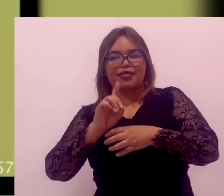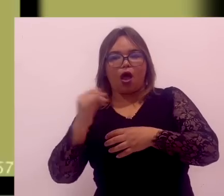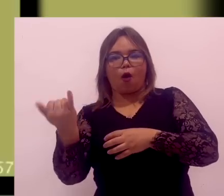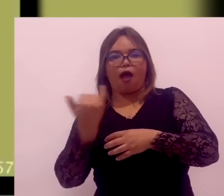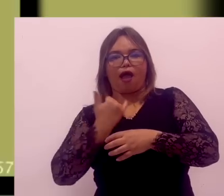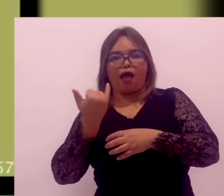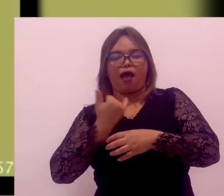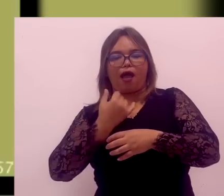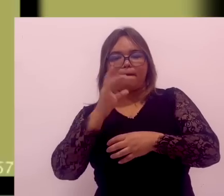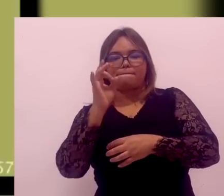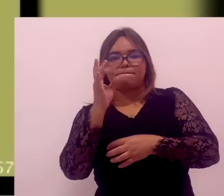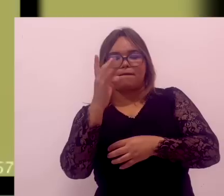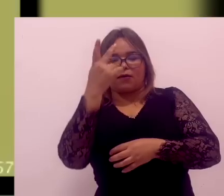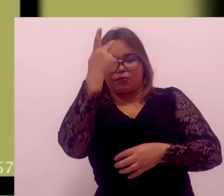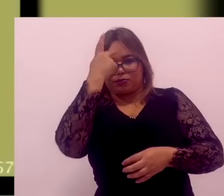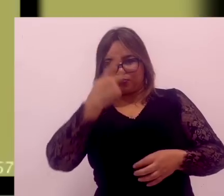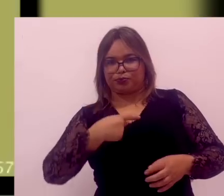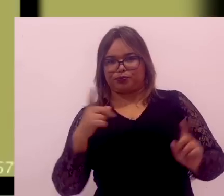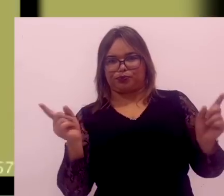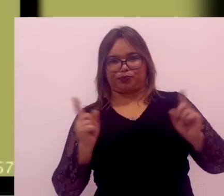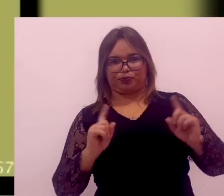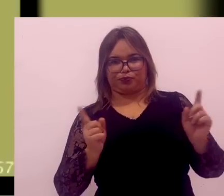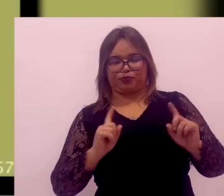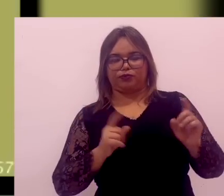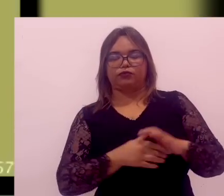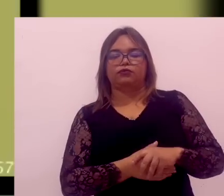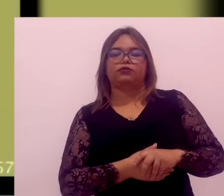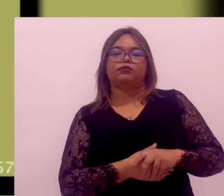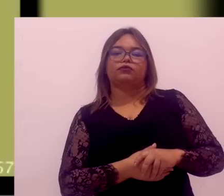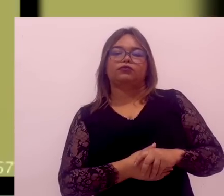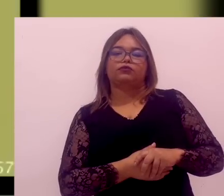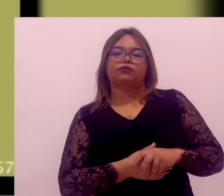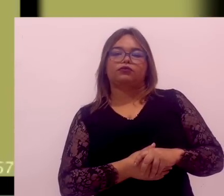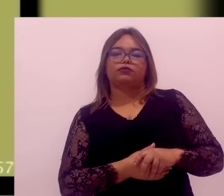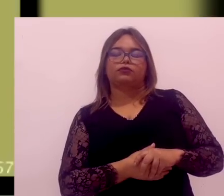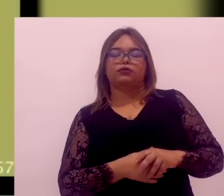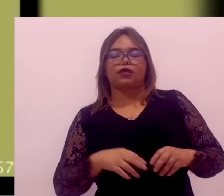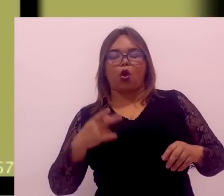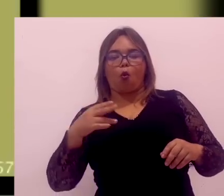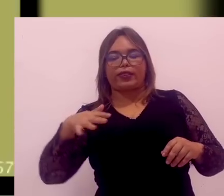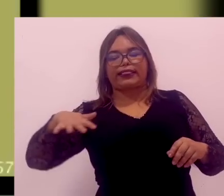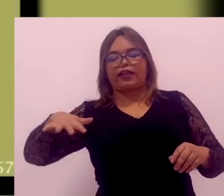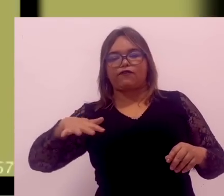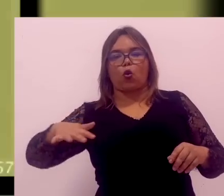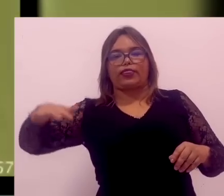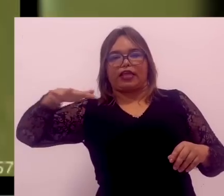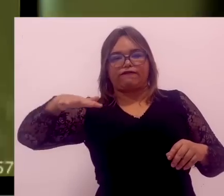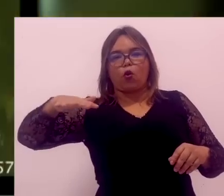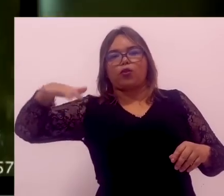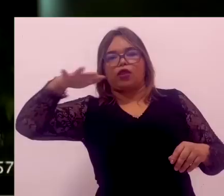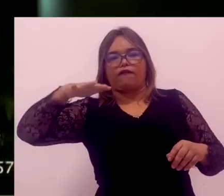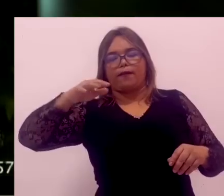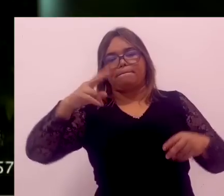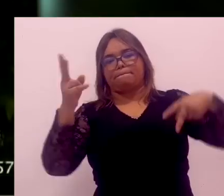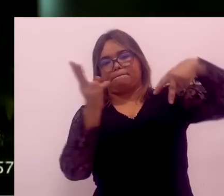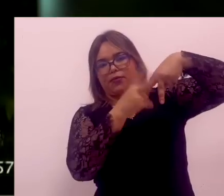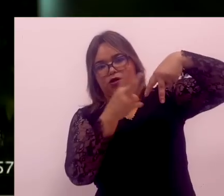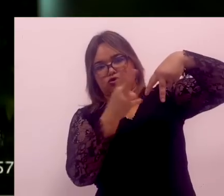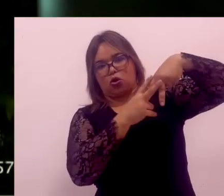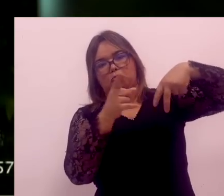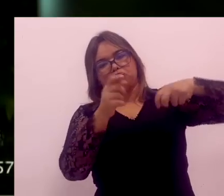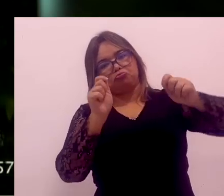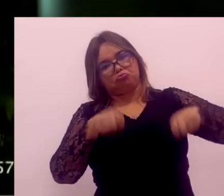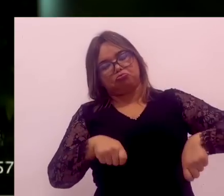Esses são os níveis. Esses são os níveis da maçonaria e você pode preenchê-los. Os níveis de fato variam de acordo